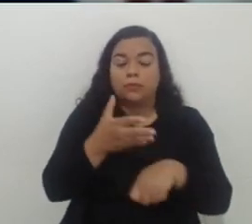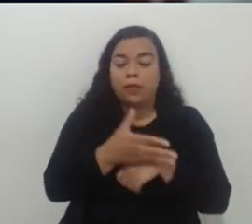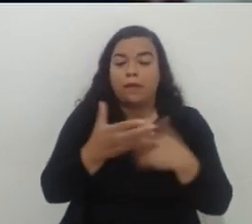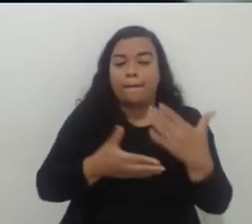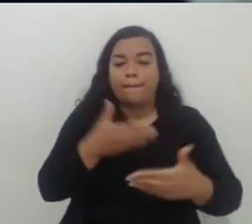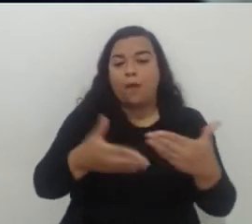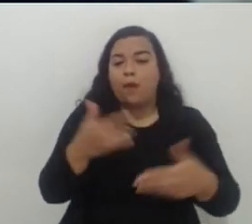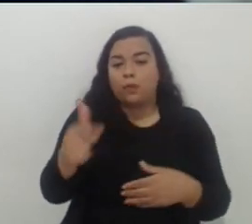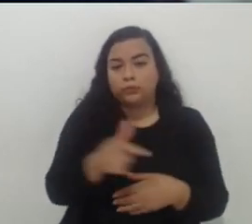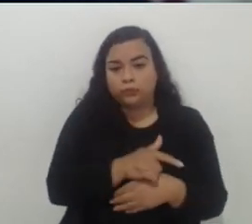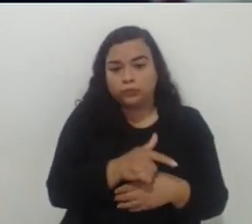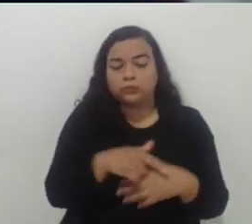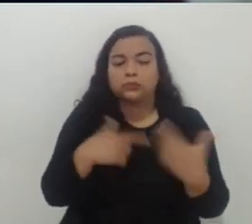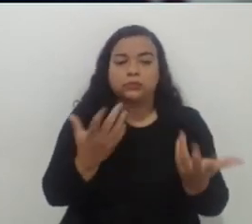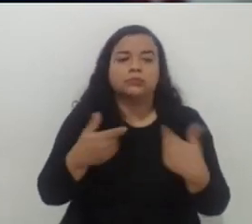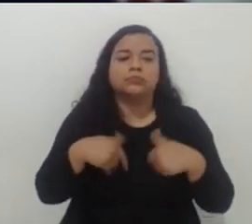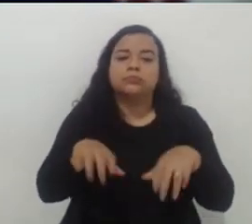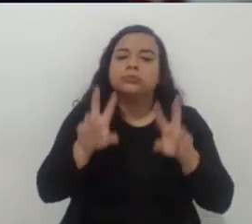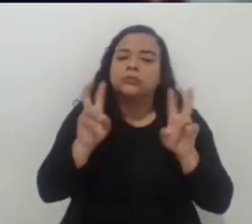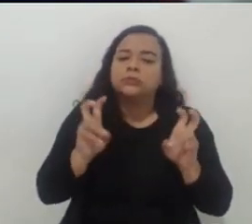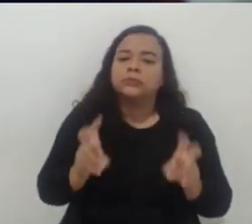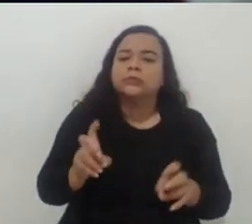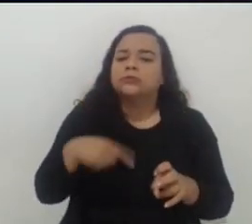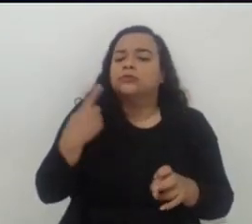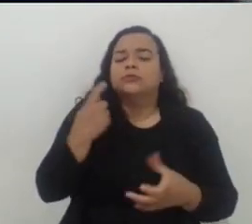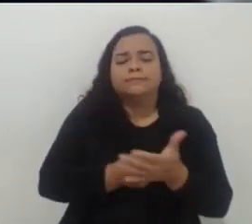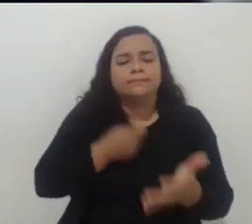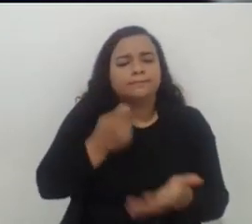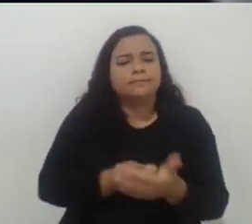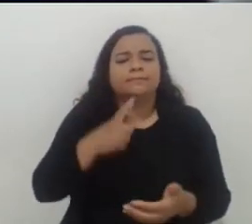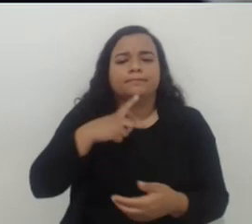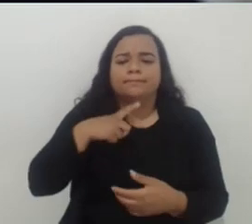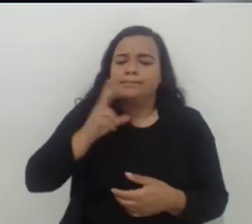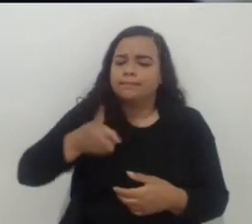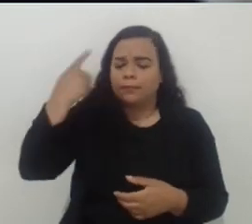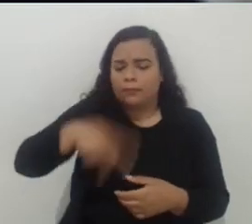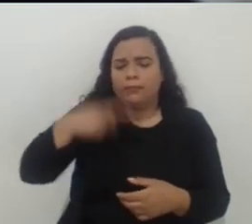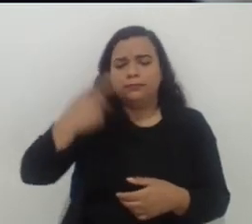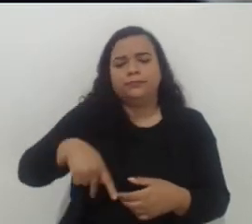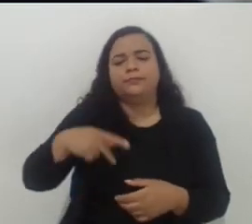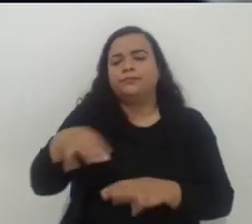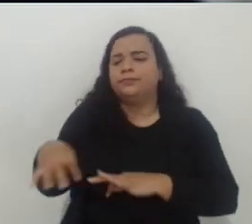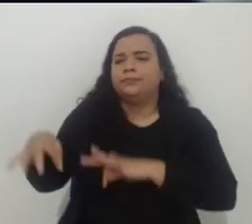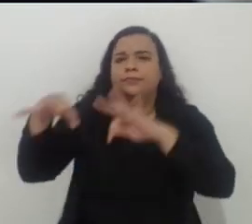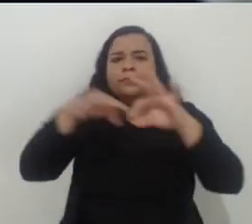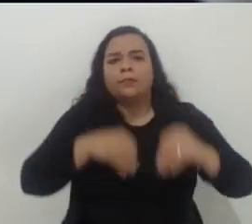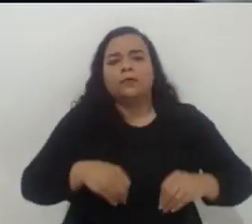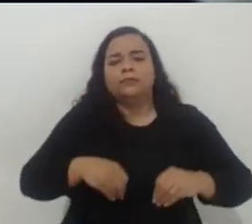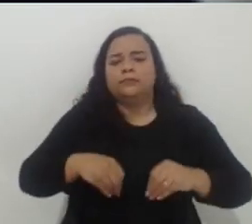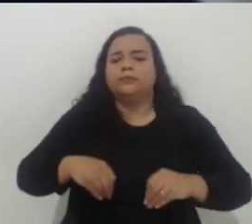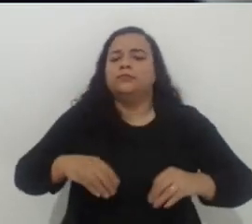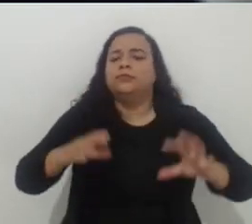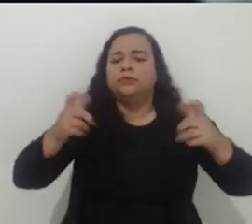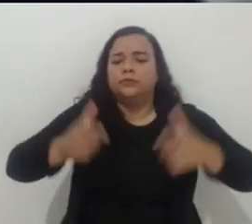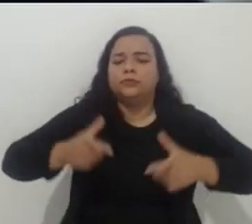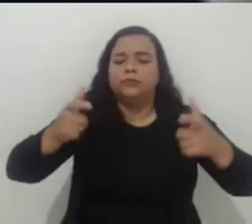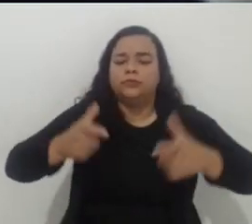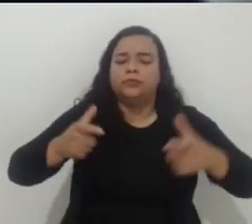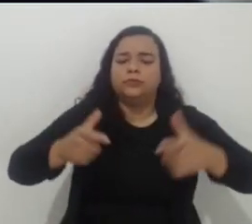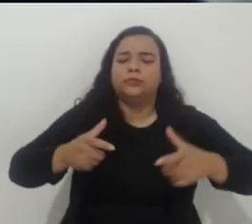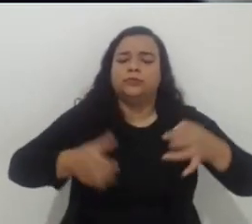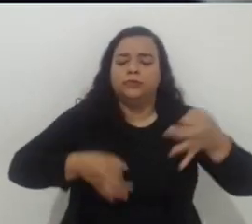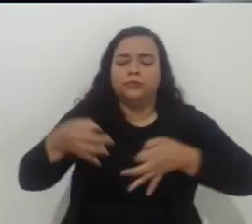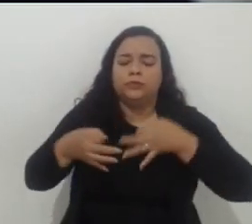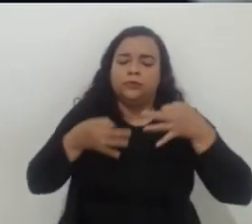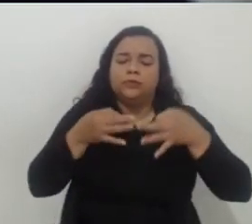questões nós temos enfrentado na Câmara, todas as câmaras criminais, com muito zelo,